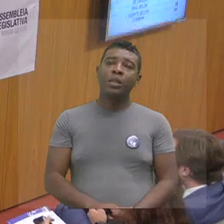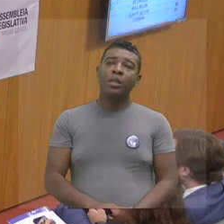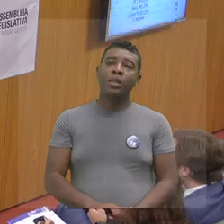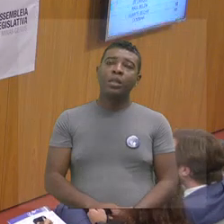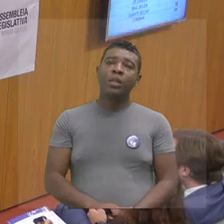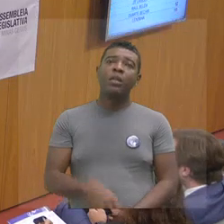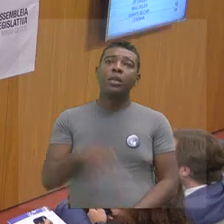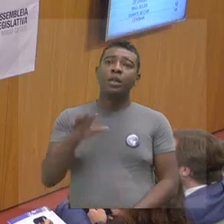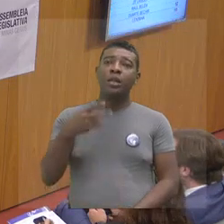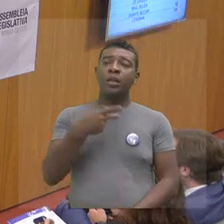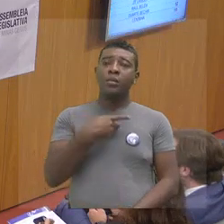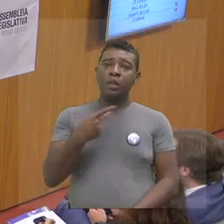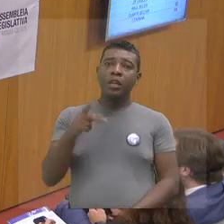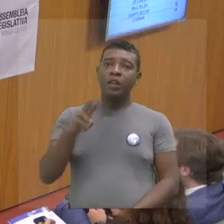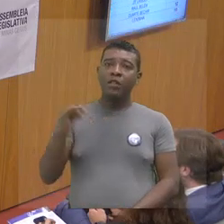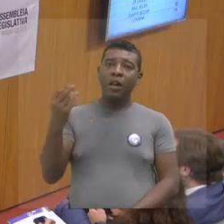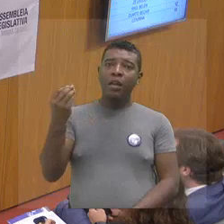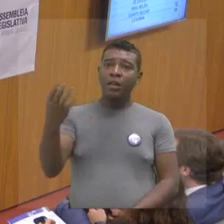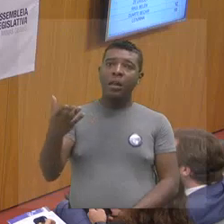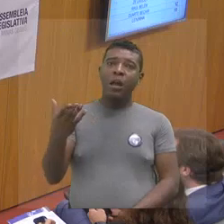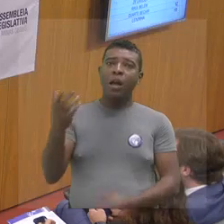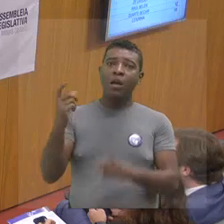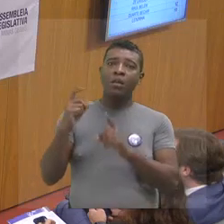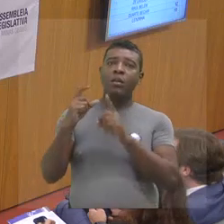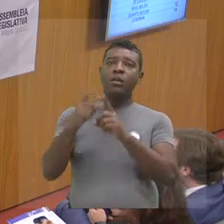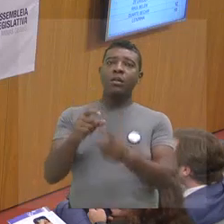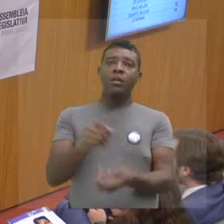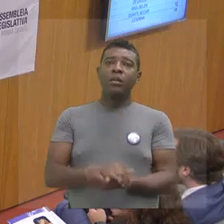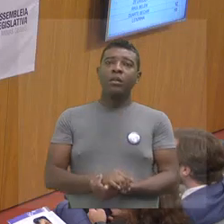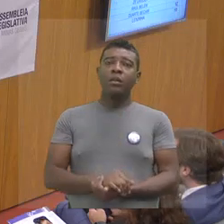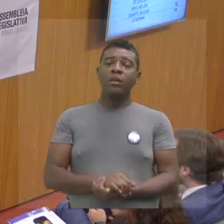com a palavra Deputado Arantes